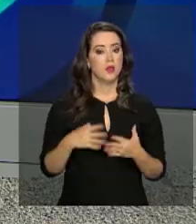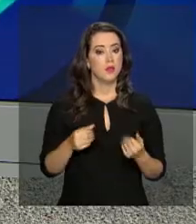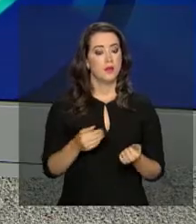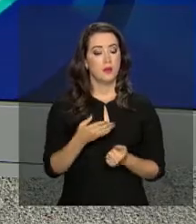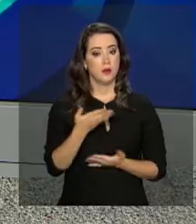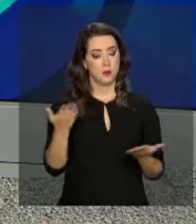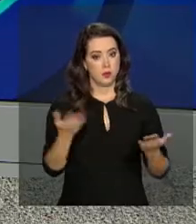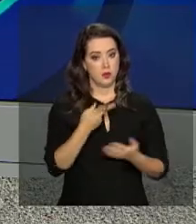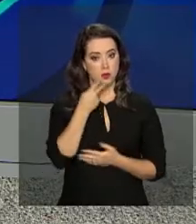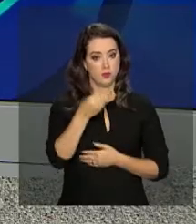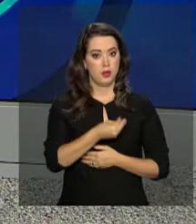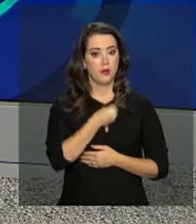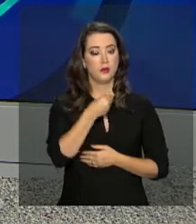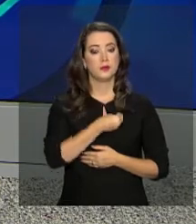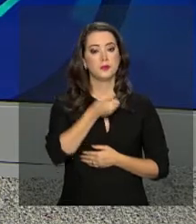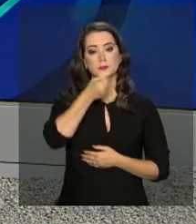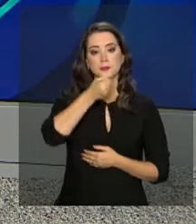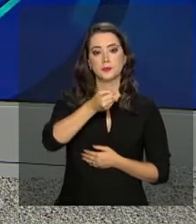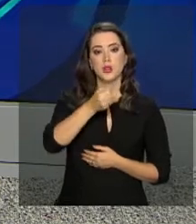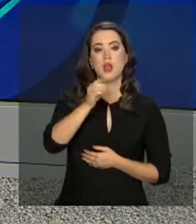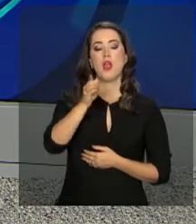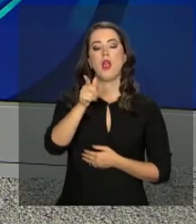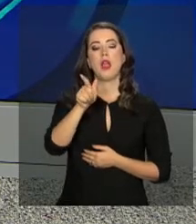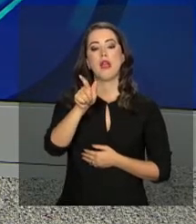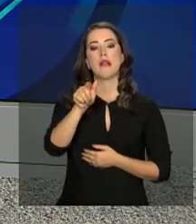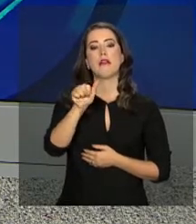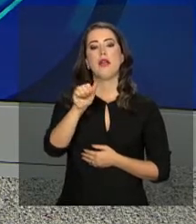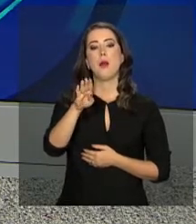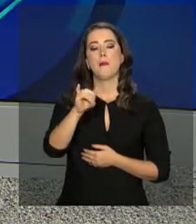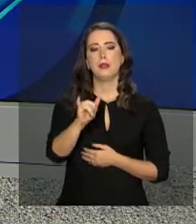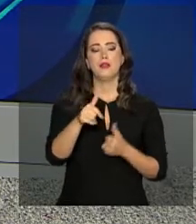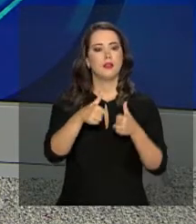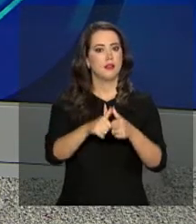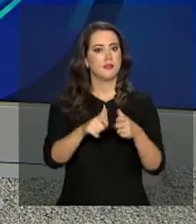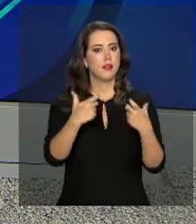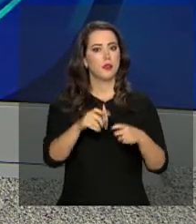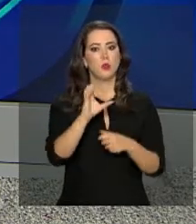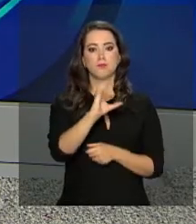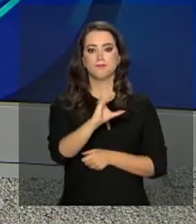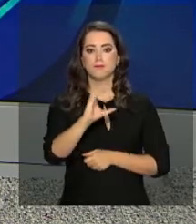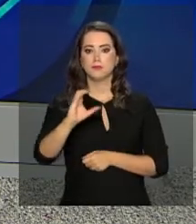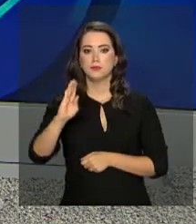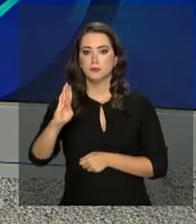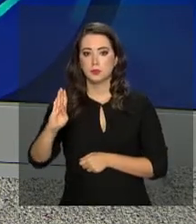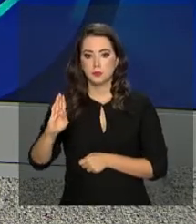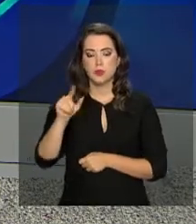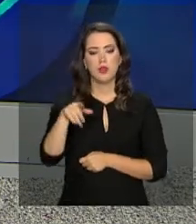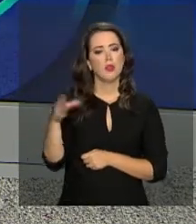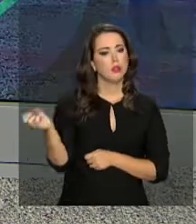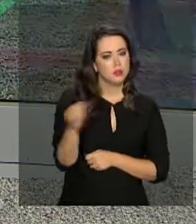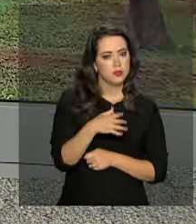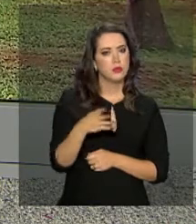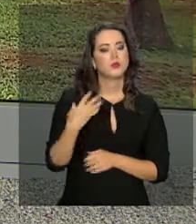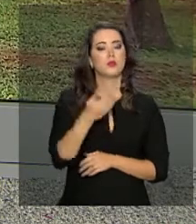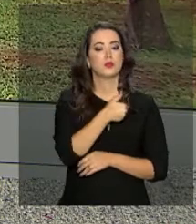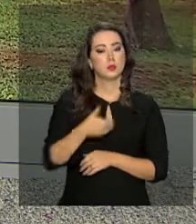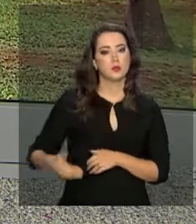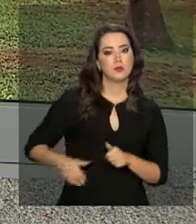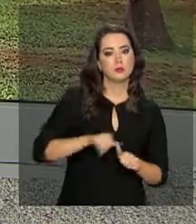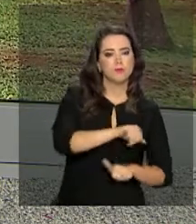falar ao vivo com a repórter gabriela noronha que está no centro cultural do banco do brasil e tem as novidades do governo de